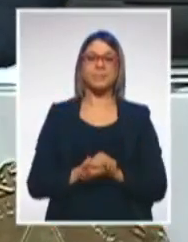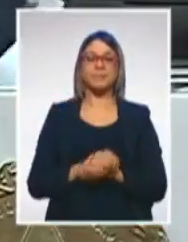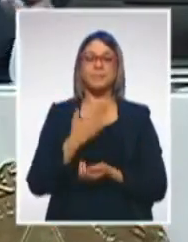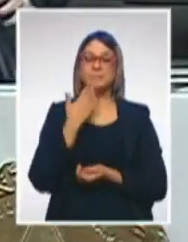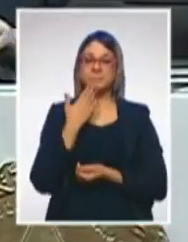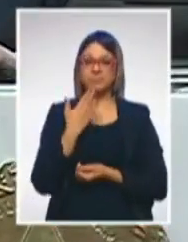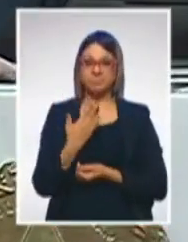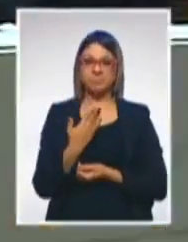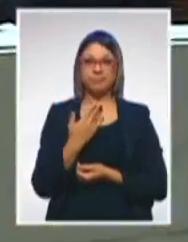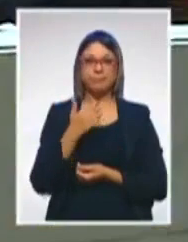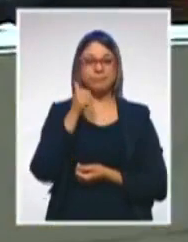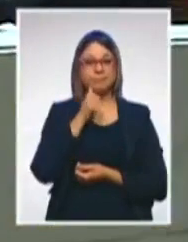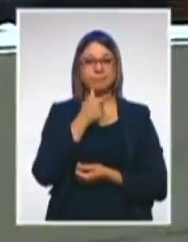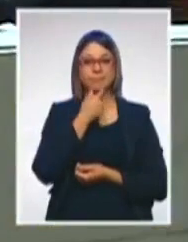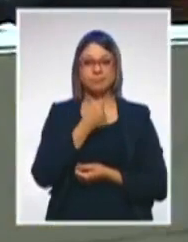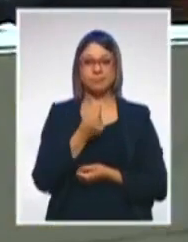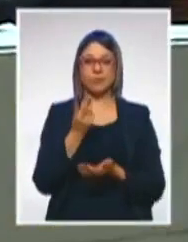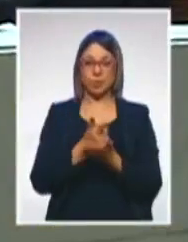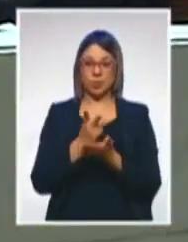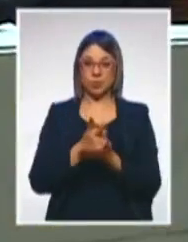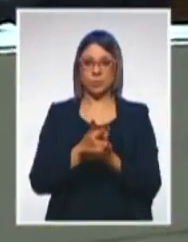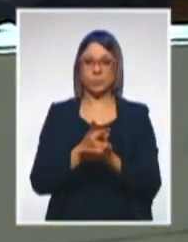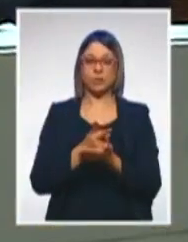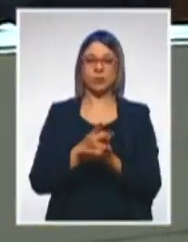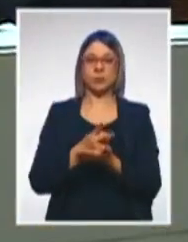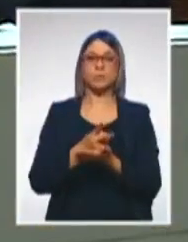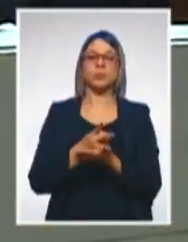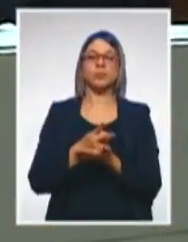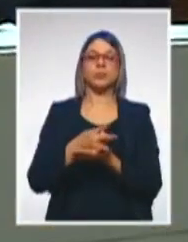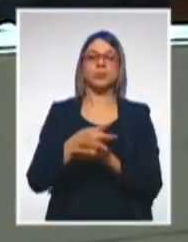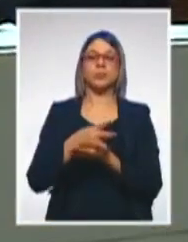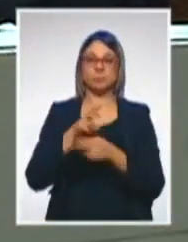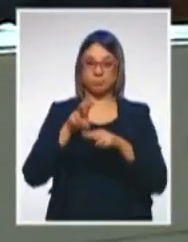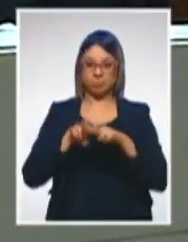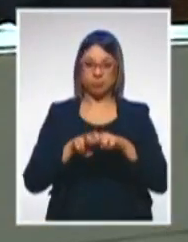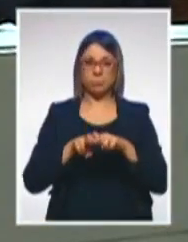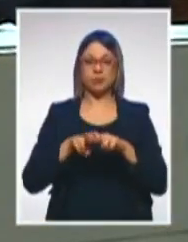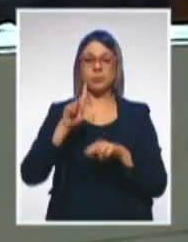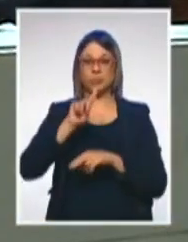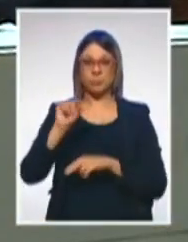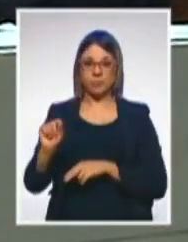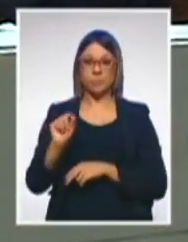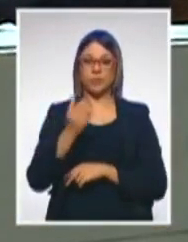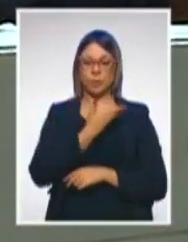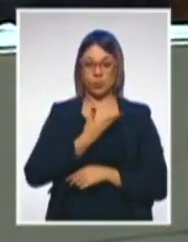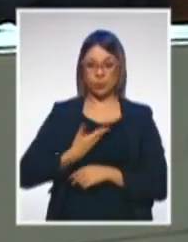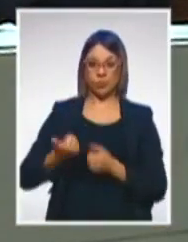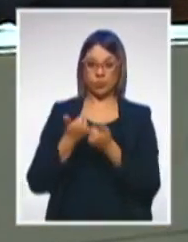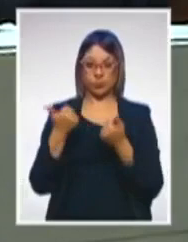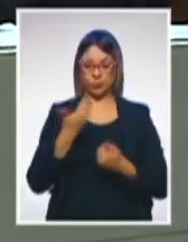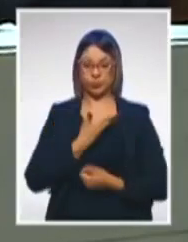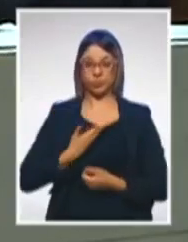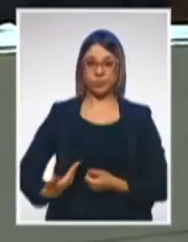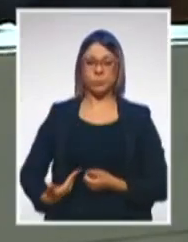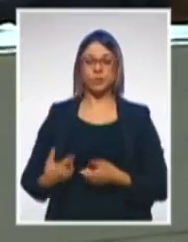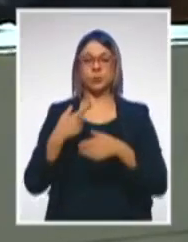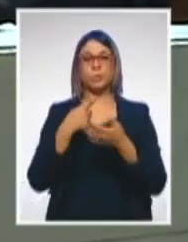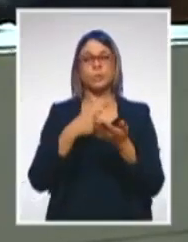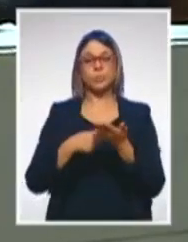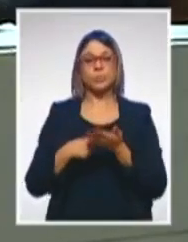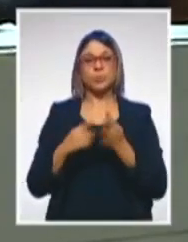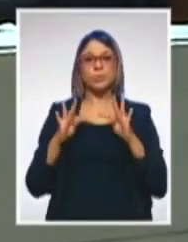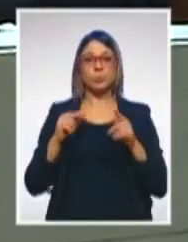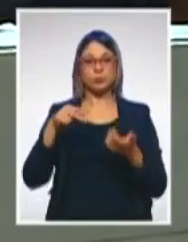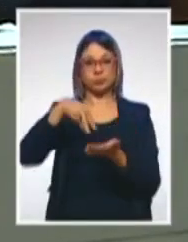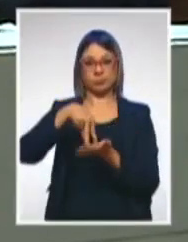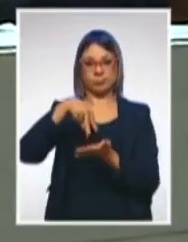Pedimos aos senhores e senhoras que permaneçam em seus lugares até a saída do governador e do vice-governador deste plenário. Convidamos a todos para,